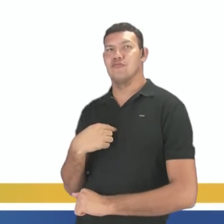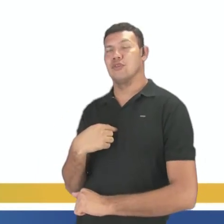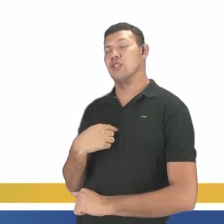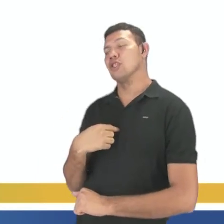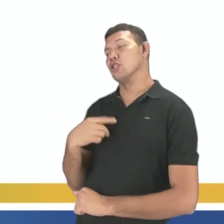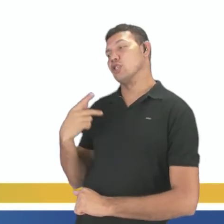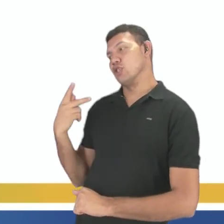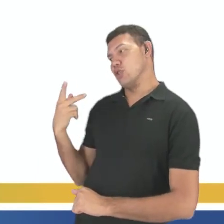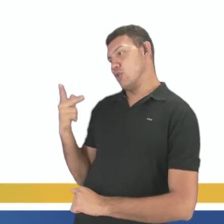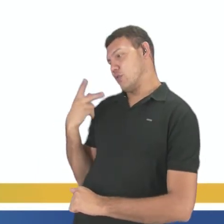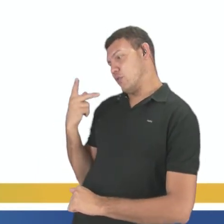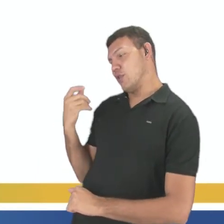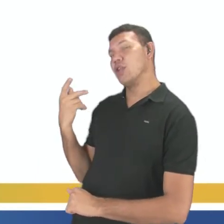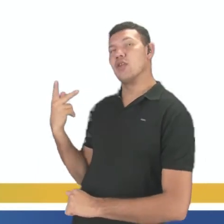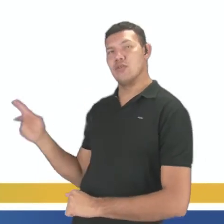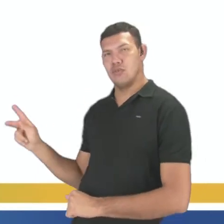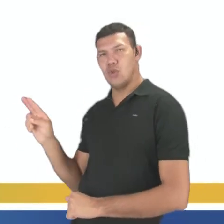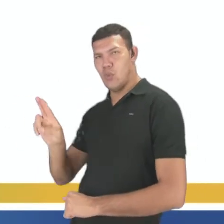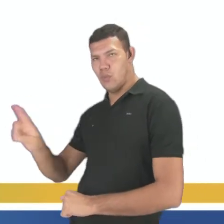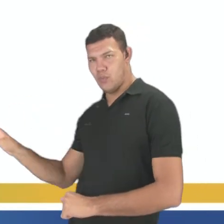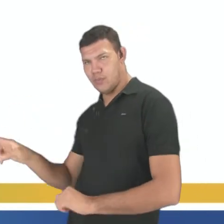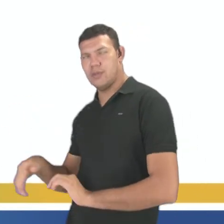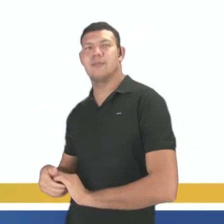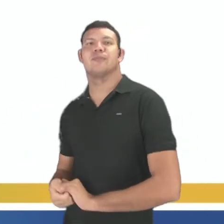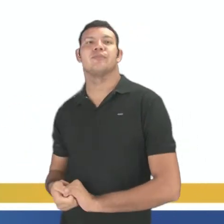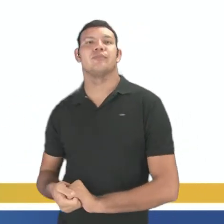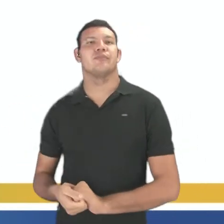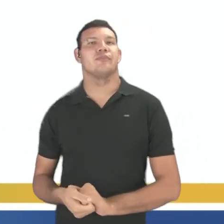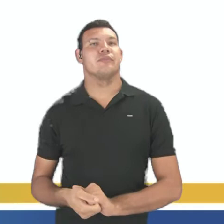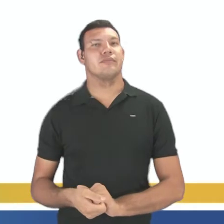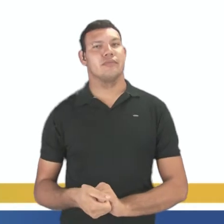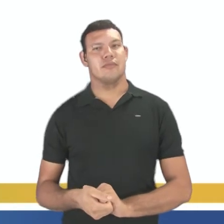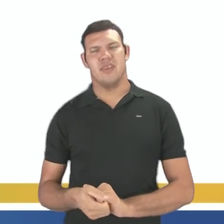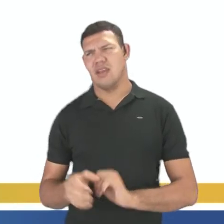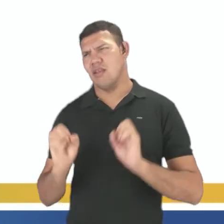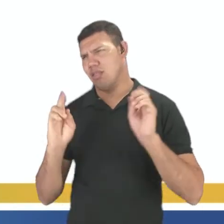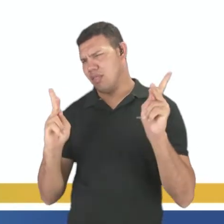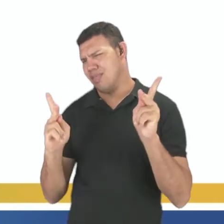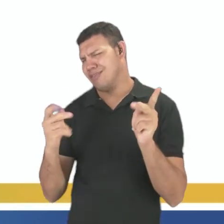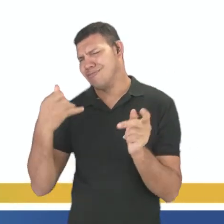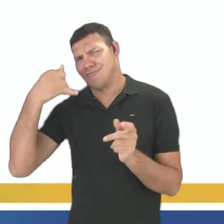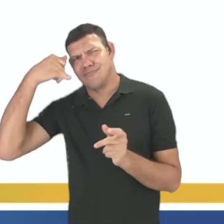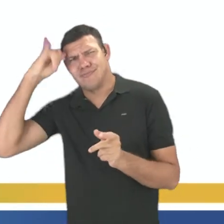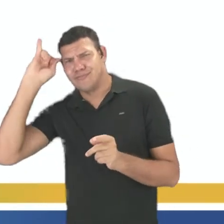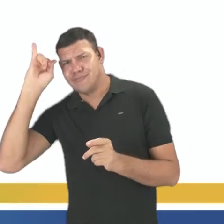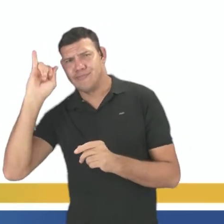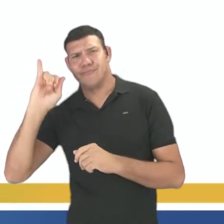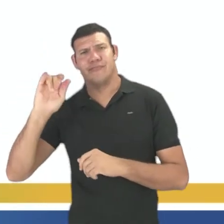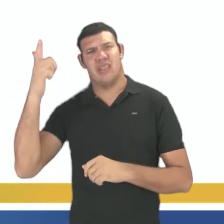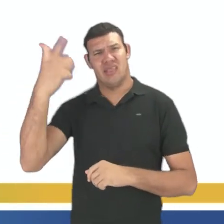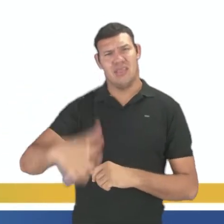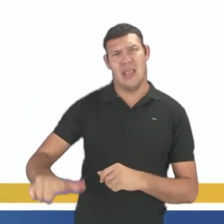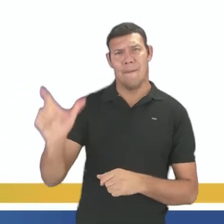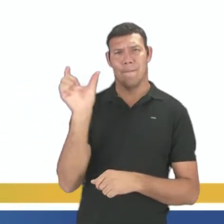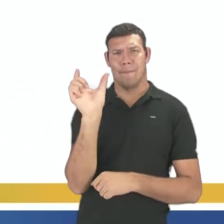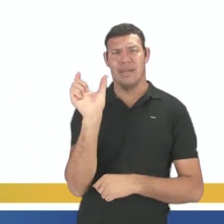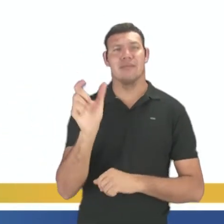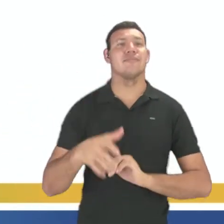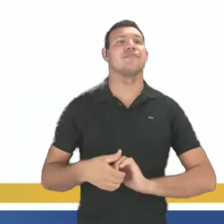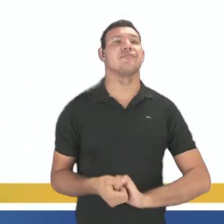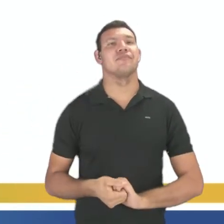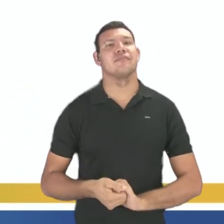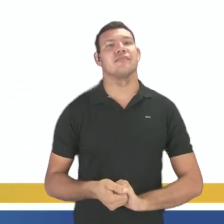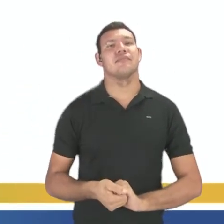sobre nomes, então yours. Não precisa falar your name, tudo bem? Evitar a repetição mesmo. Is this bike